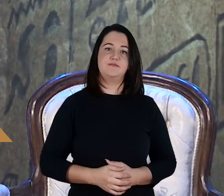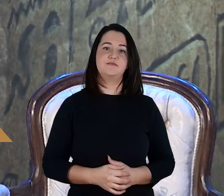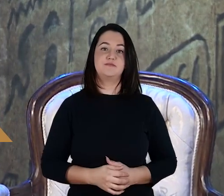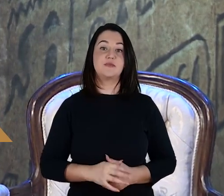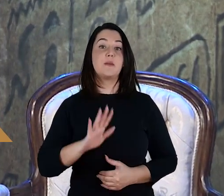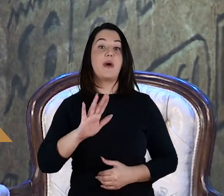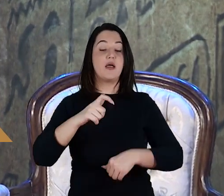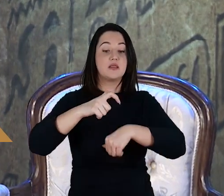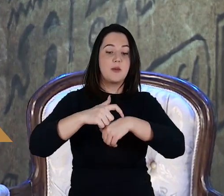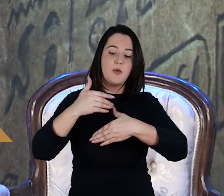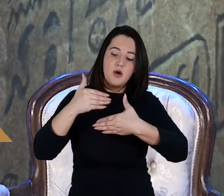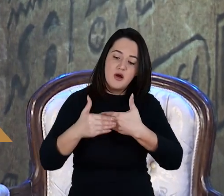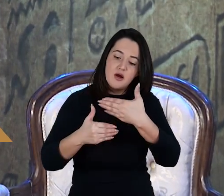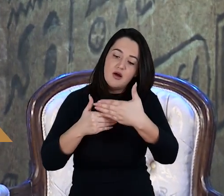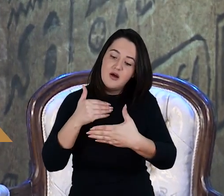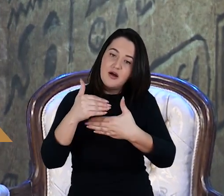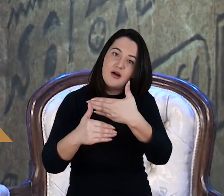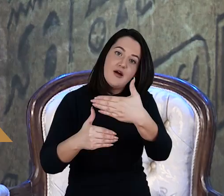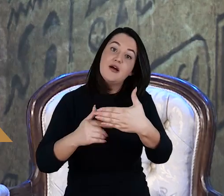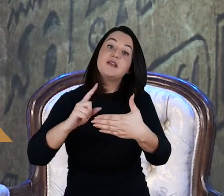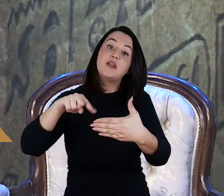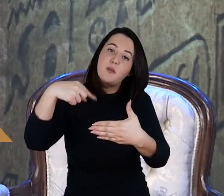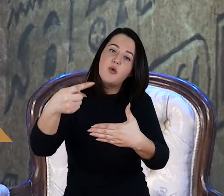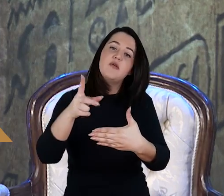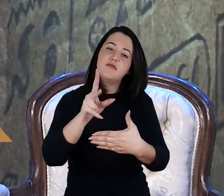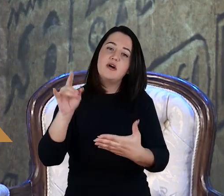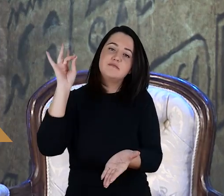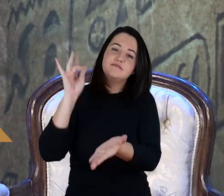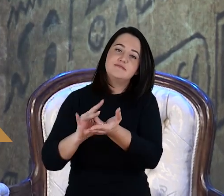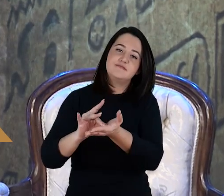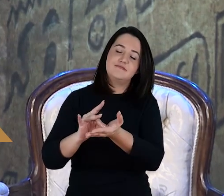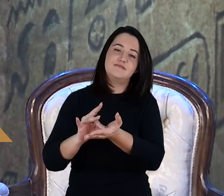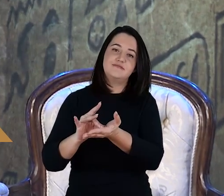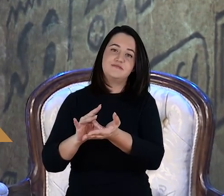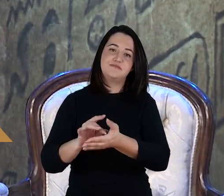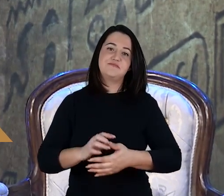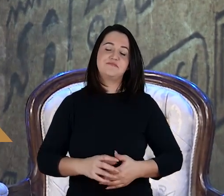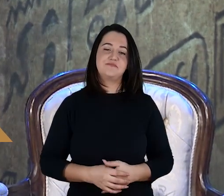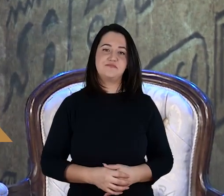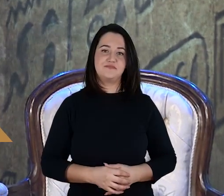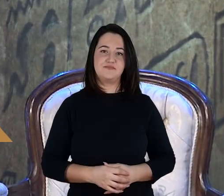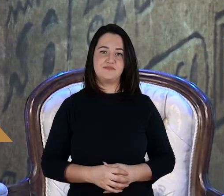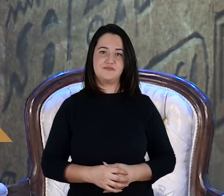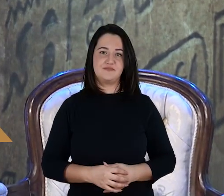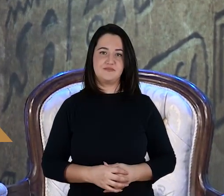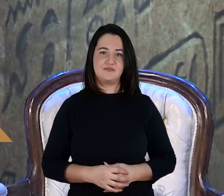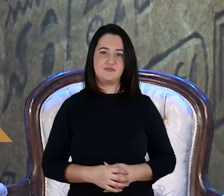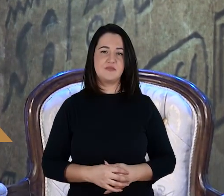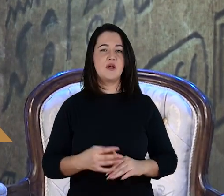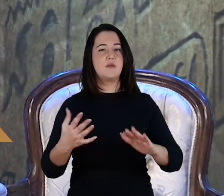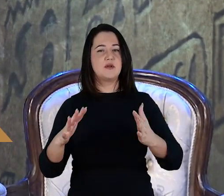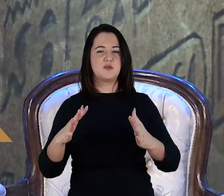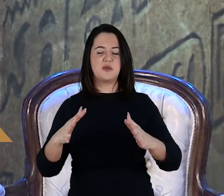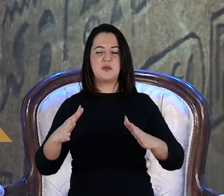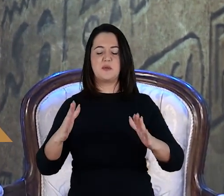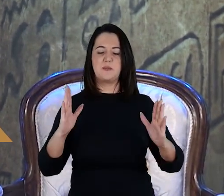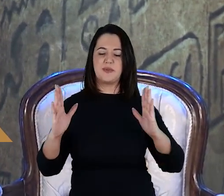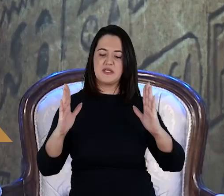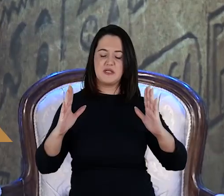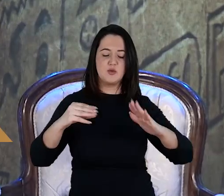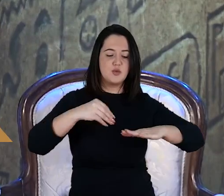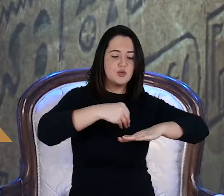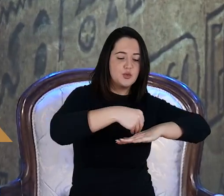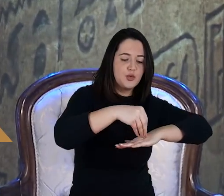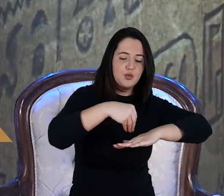tempo, porque a verdade terminou sendo revelada. Bem, por enquanto, isto num período de escavações que estavam